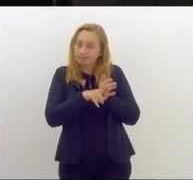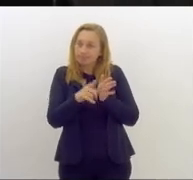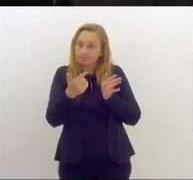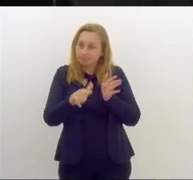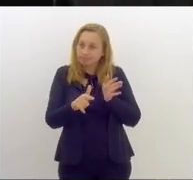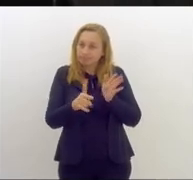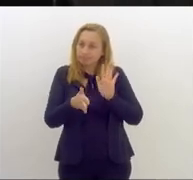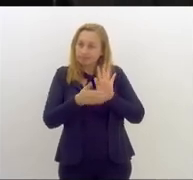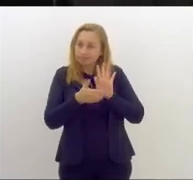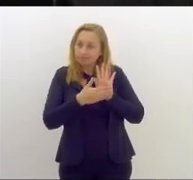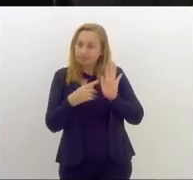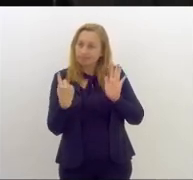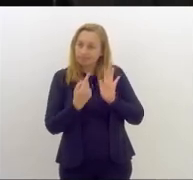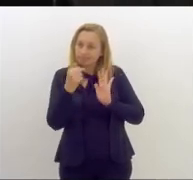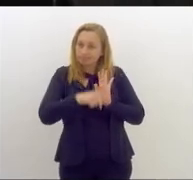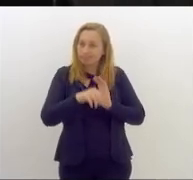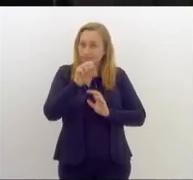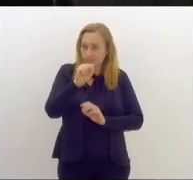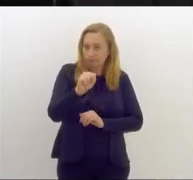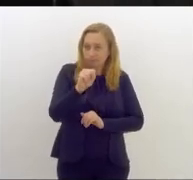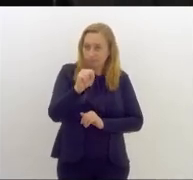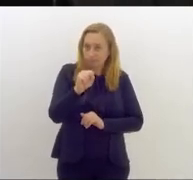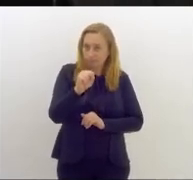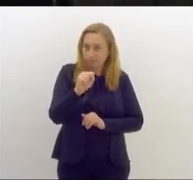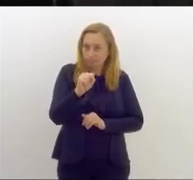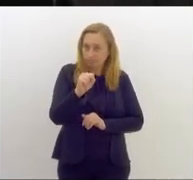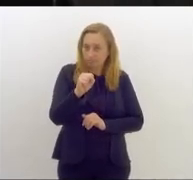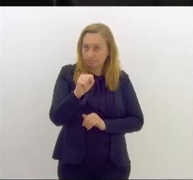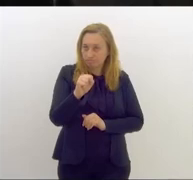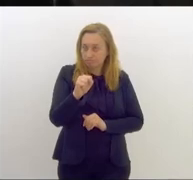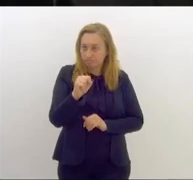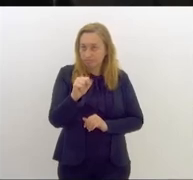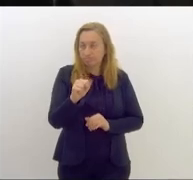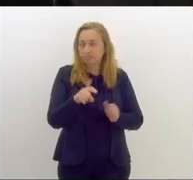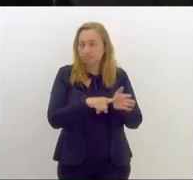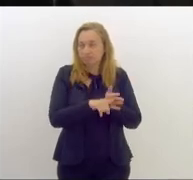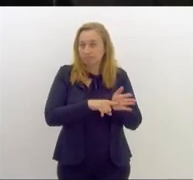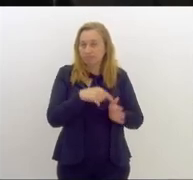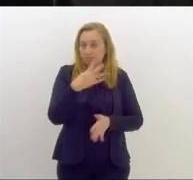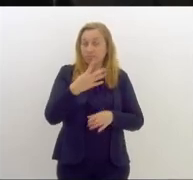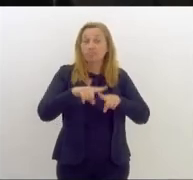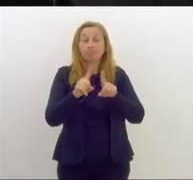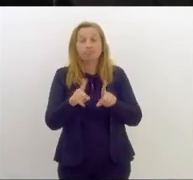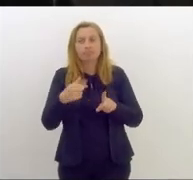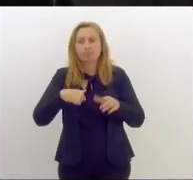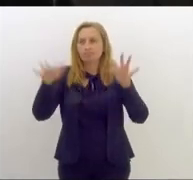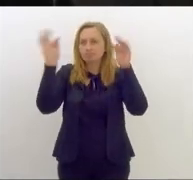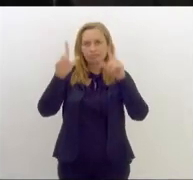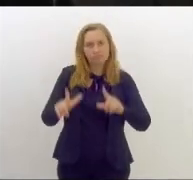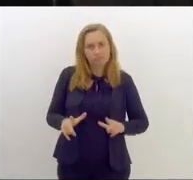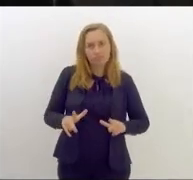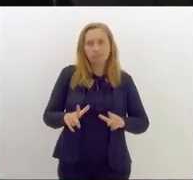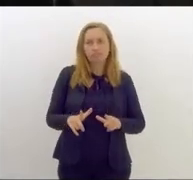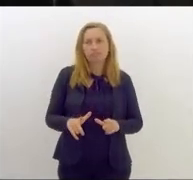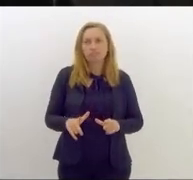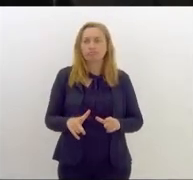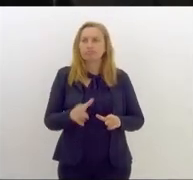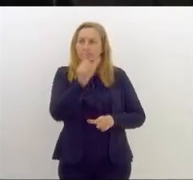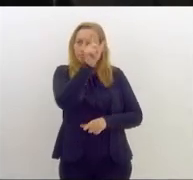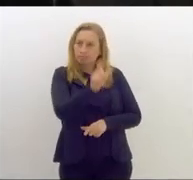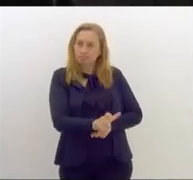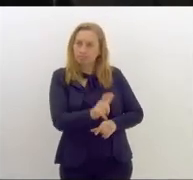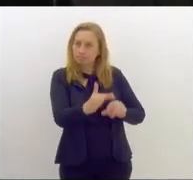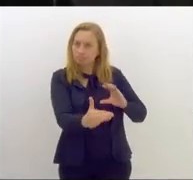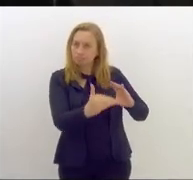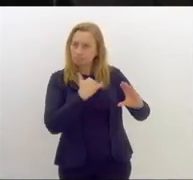a proposta Nossa aqui foi de 8 revisada a quatro Mas eu achei muito feliz e essa pessoa que